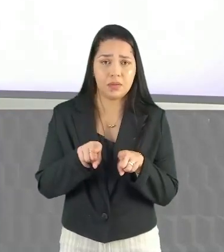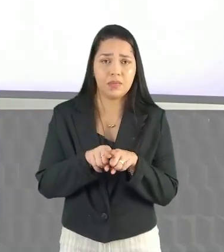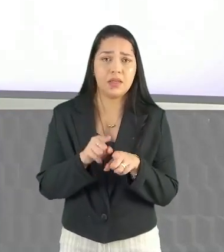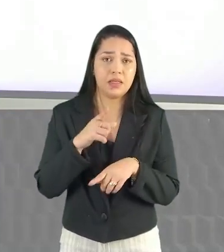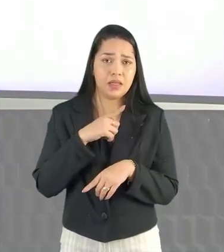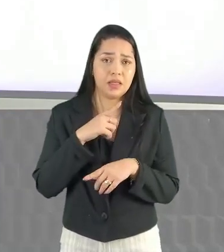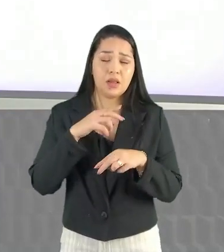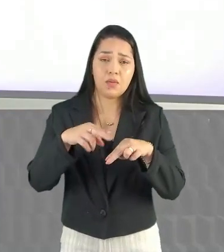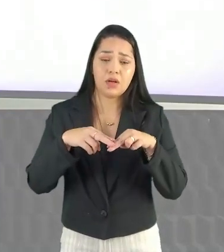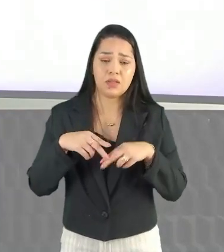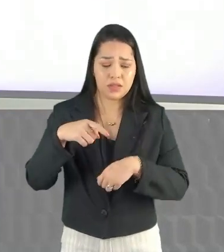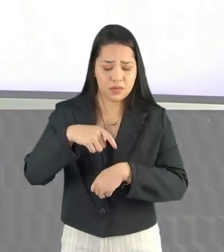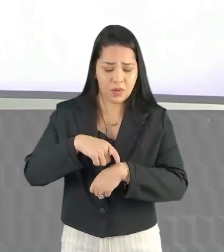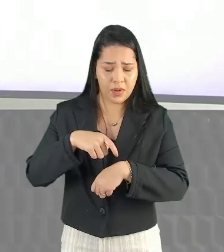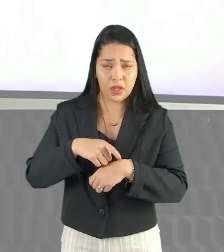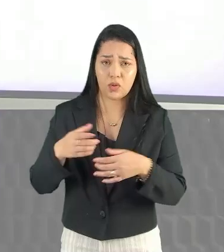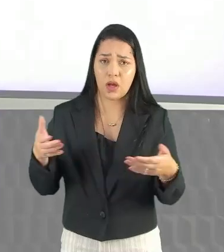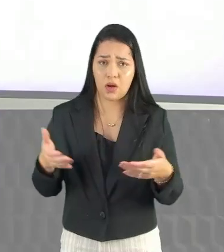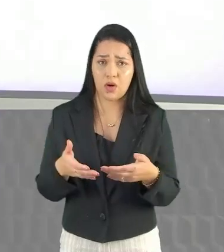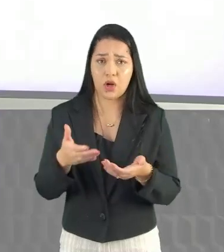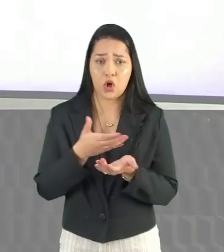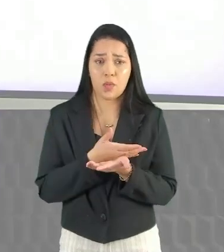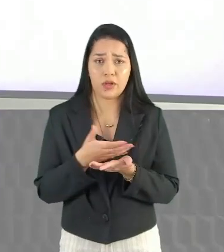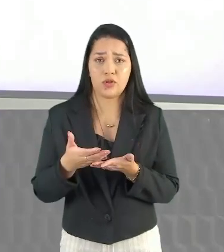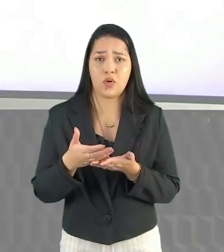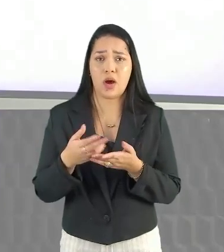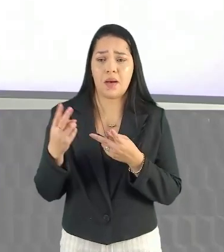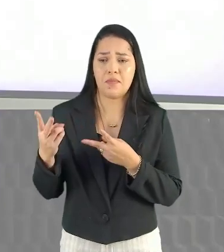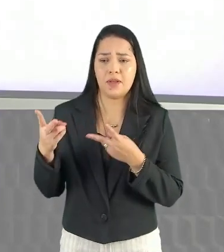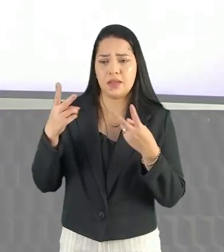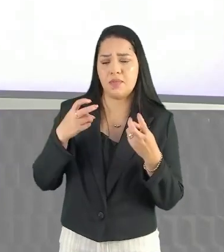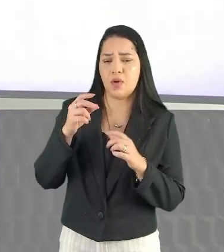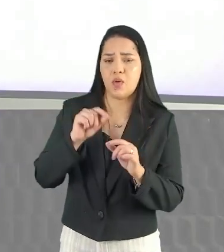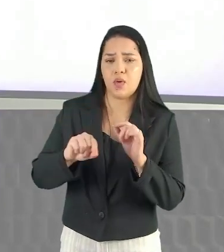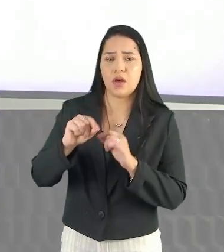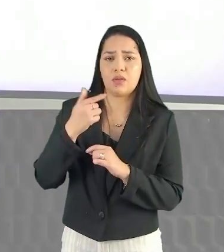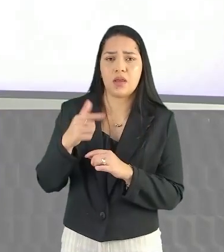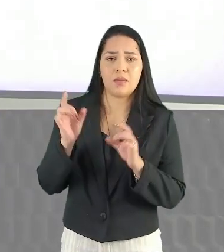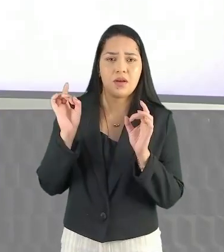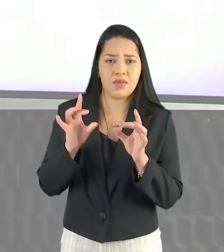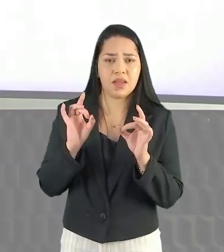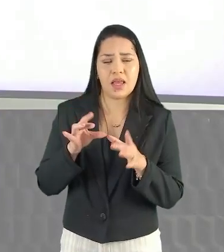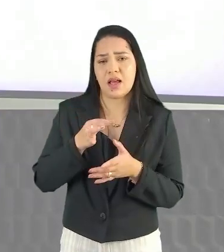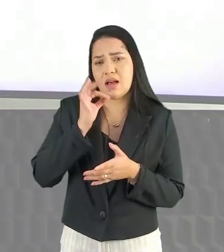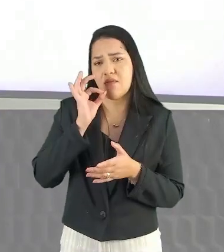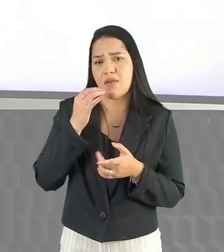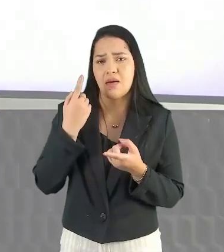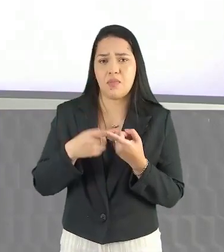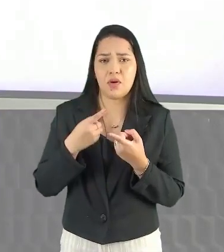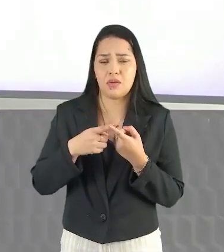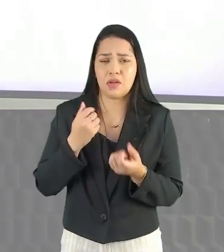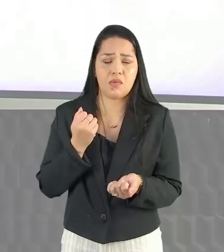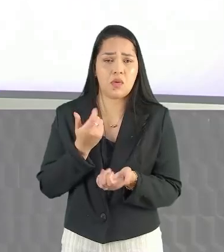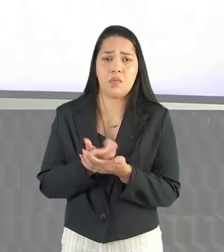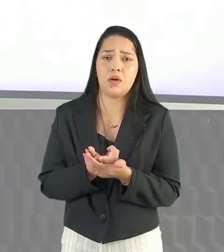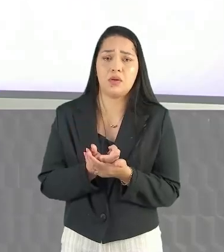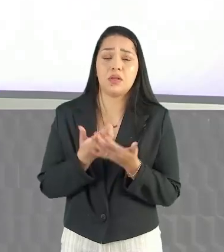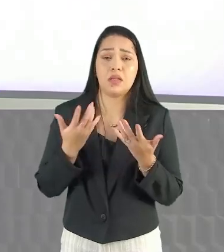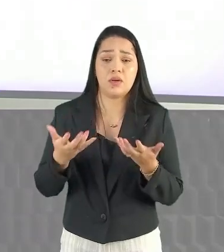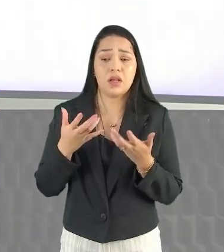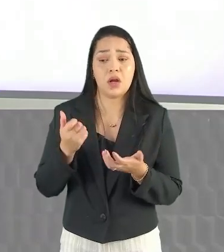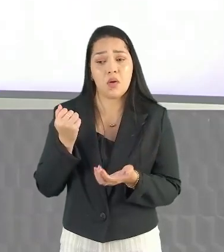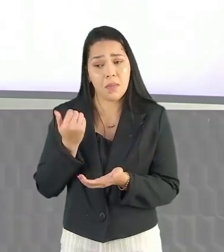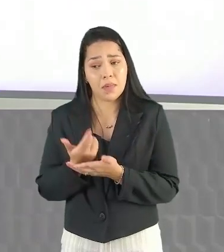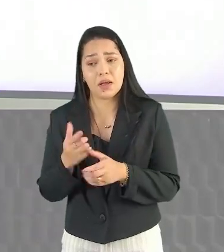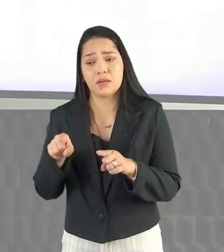Brasil. Né? Então, nesse momento, o Brasil começava a perceber que não dava para vender café lá para fora, porque o pessoal não estava comprando, então, aquilo que se